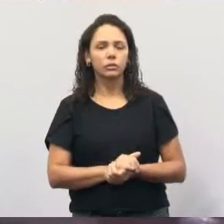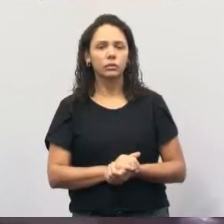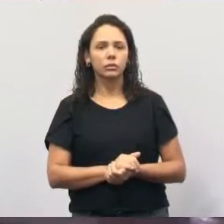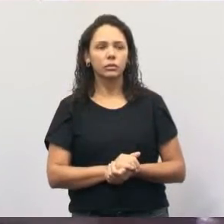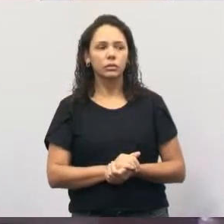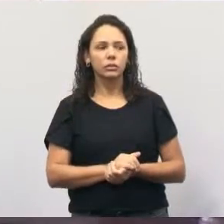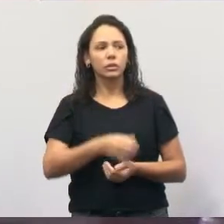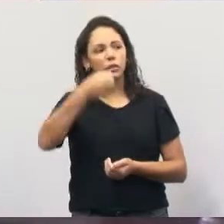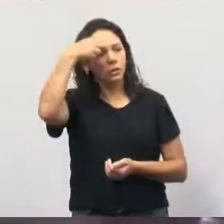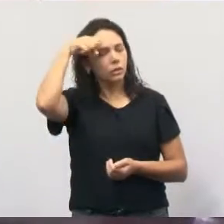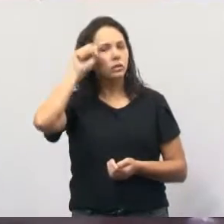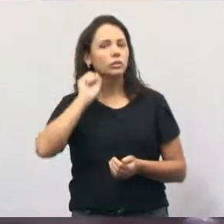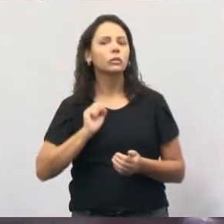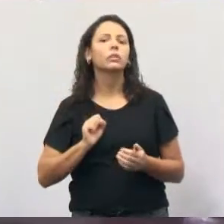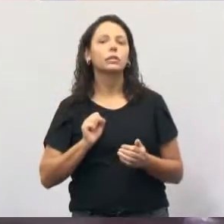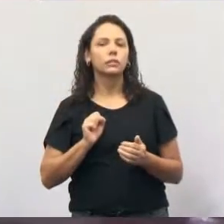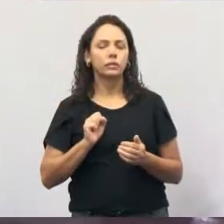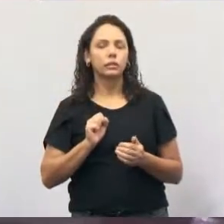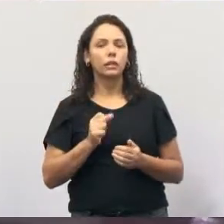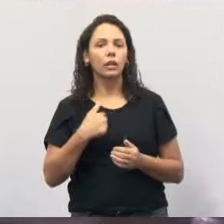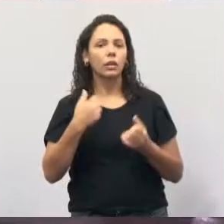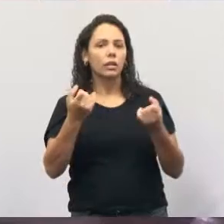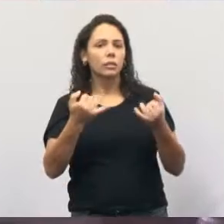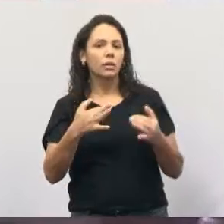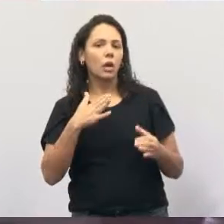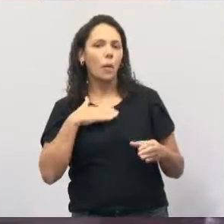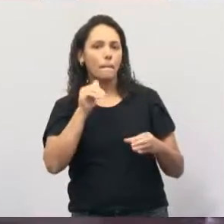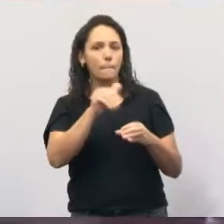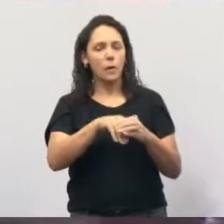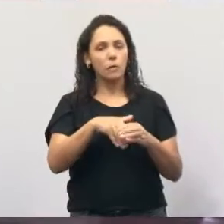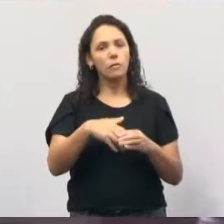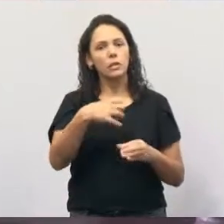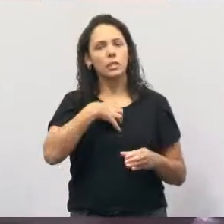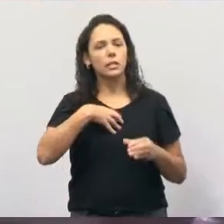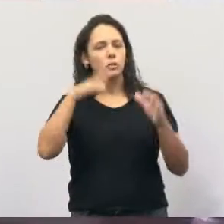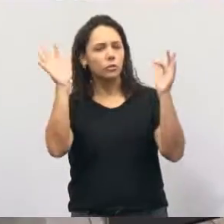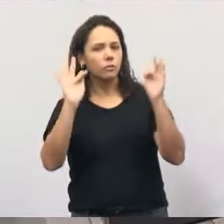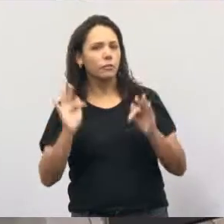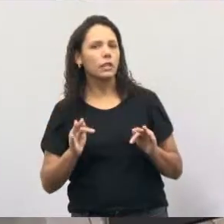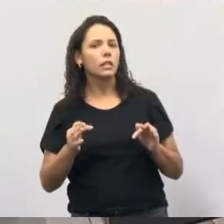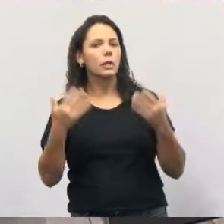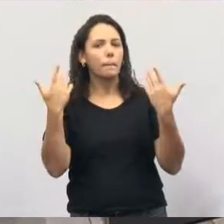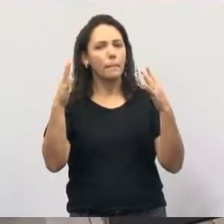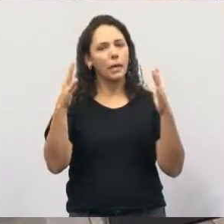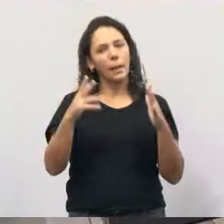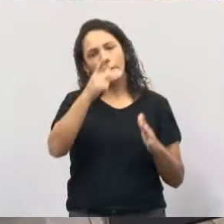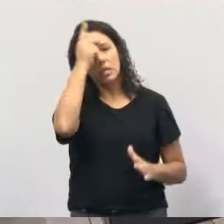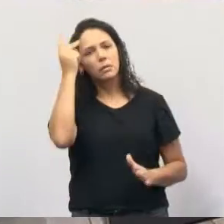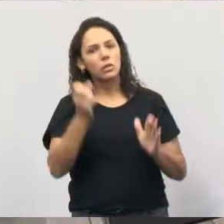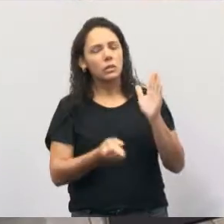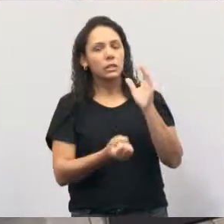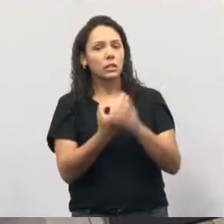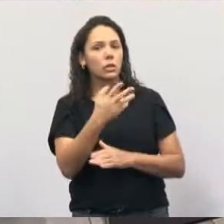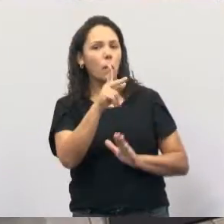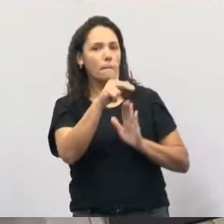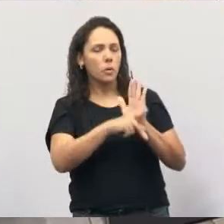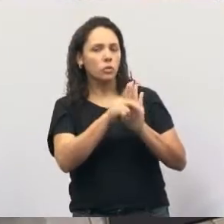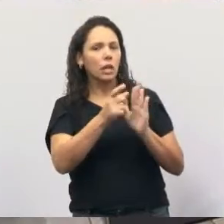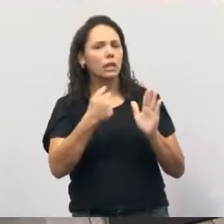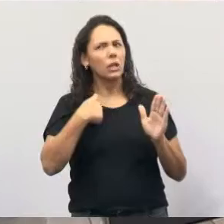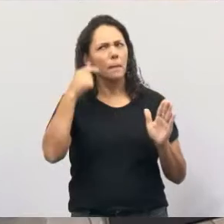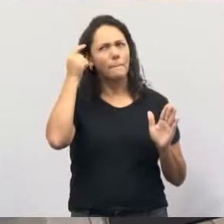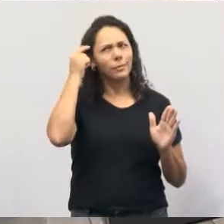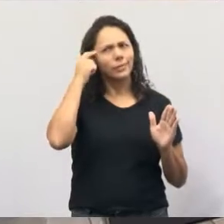vereadora Sônia Patas da Amizade? Justificando meu voto, fiquei super feliz com o projeto, parabéns aos vereadores, que eu até tinha pensado em alguma